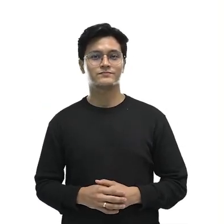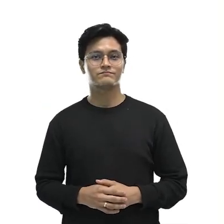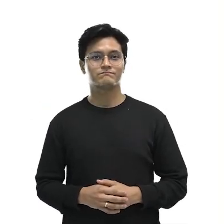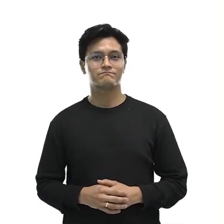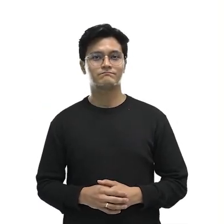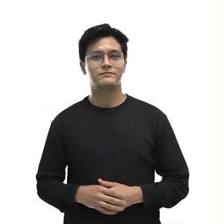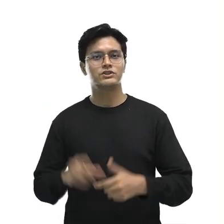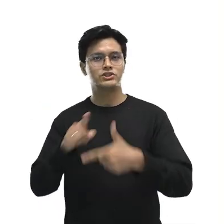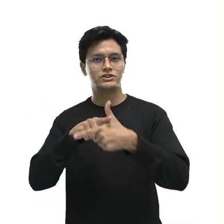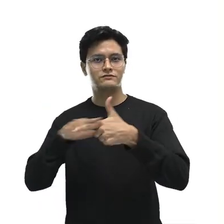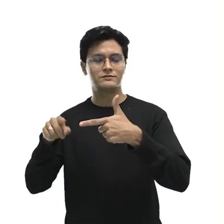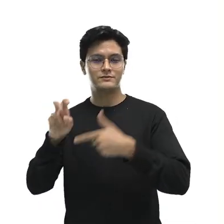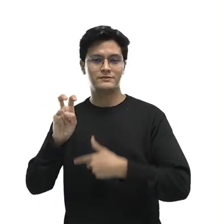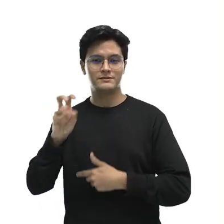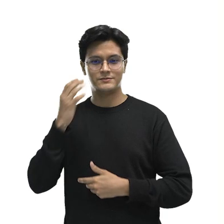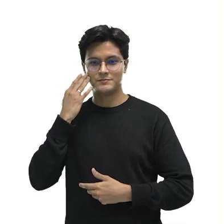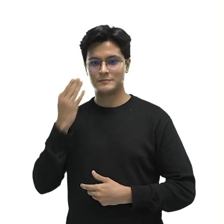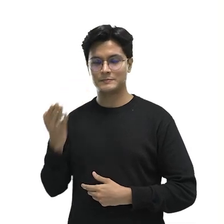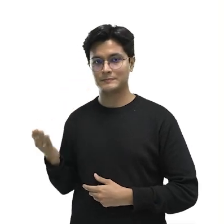por 5.